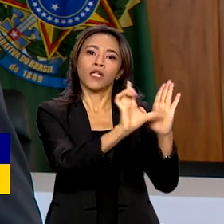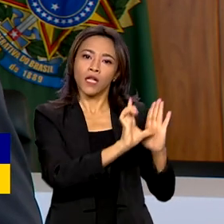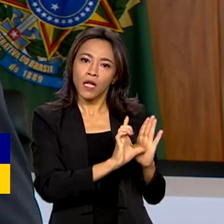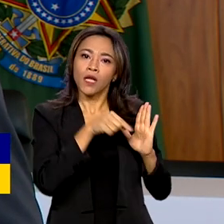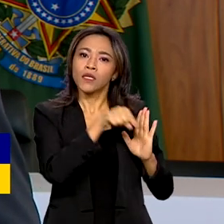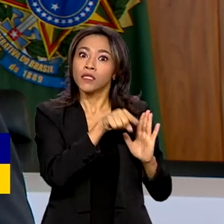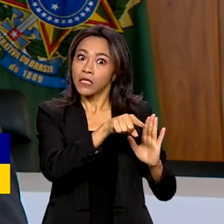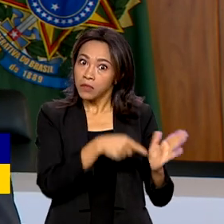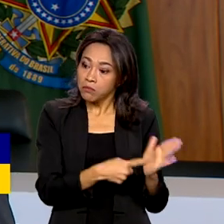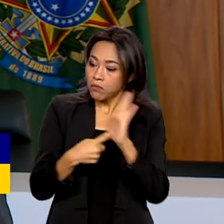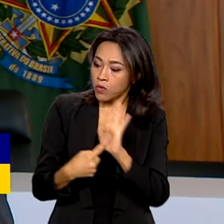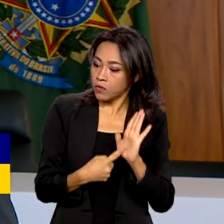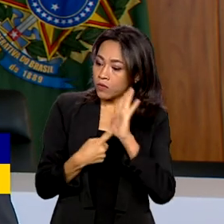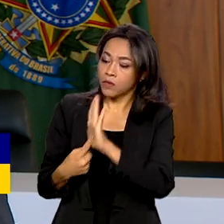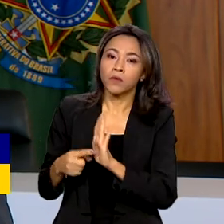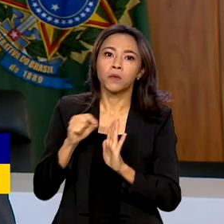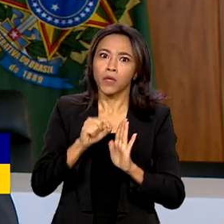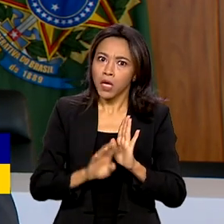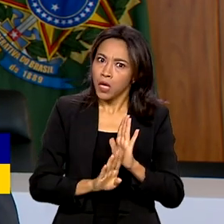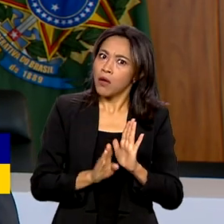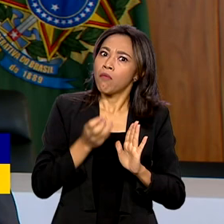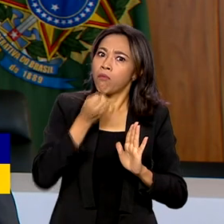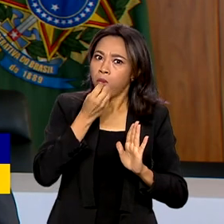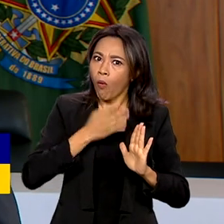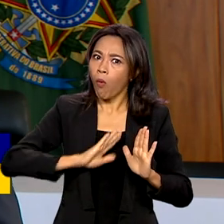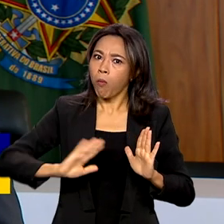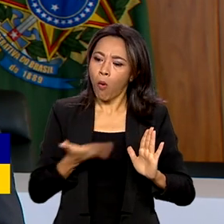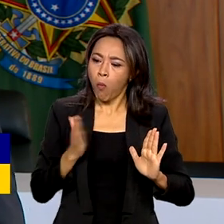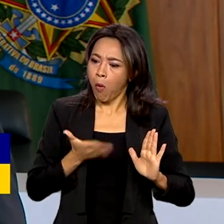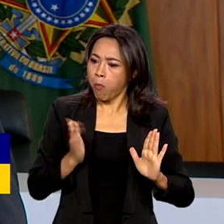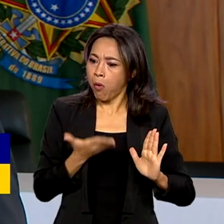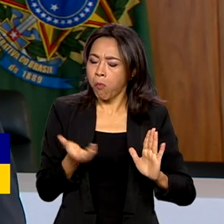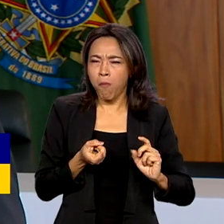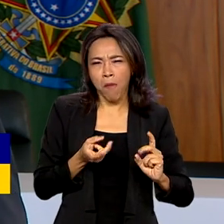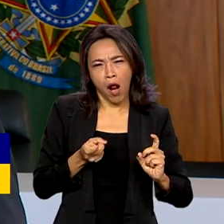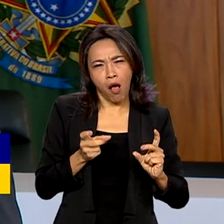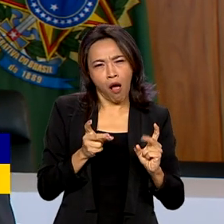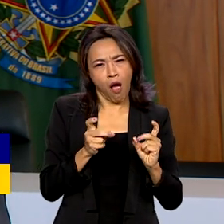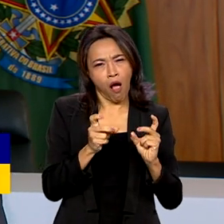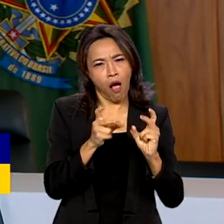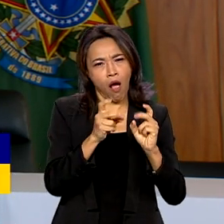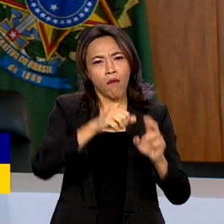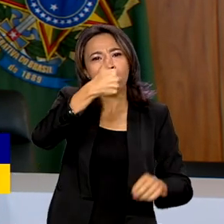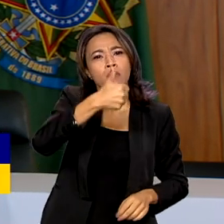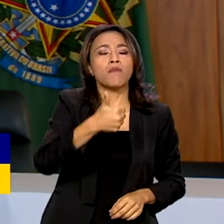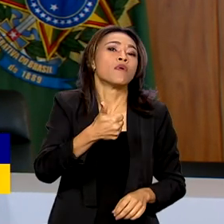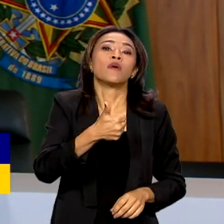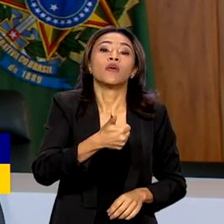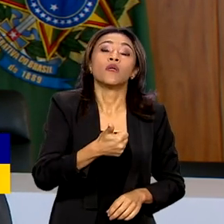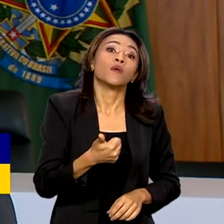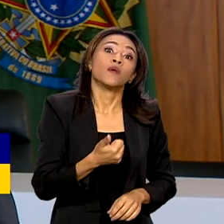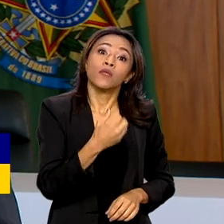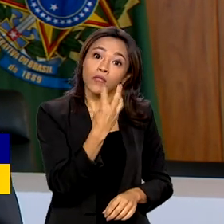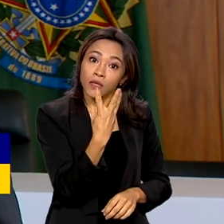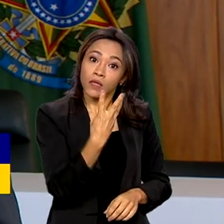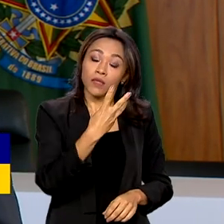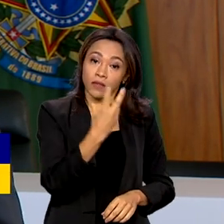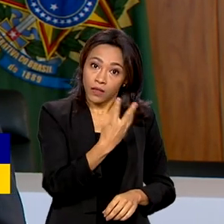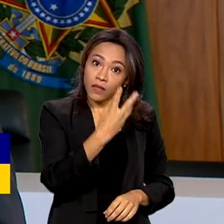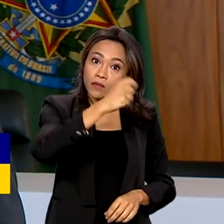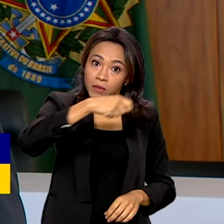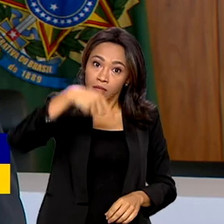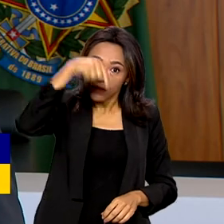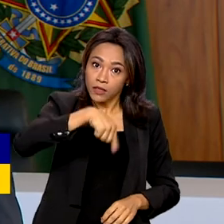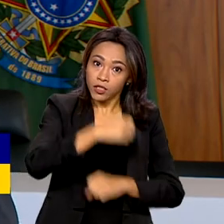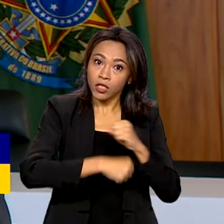que apresentou que registrou alta no volume de vendas aí no primeiro trimestre desse ano e recentemente reivindicou junto